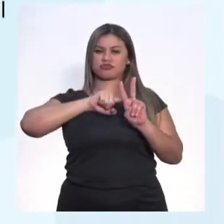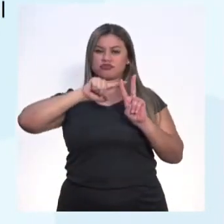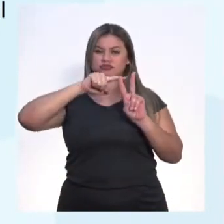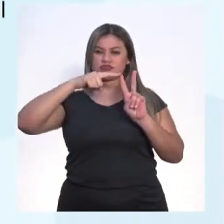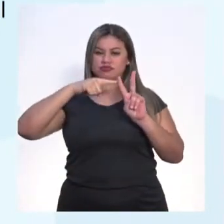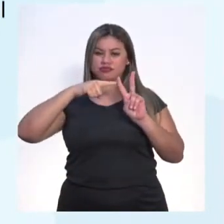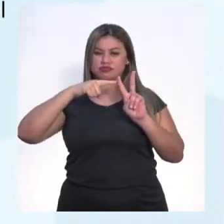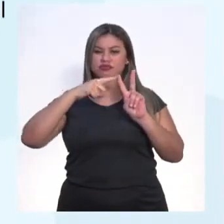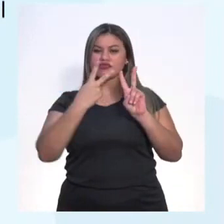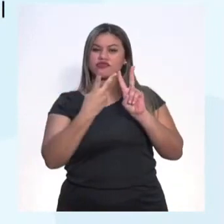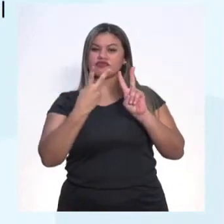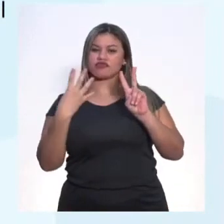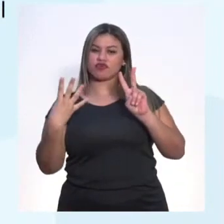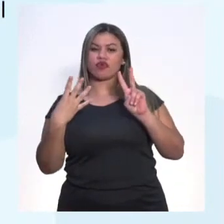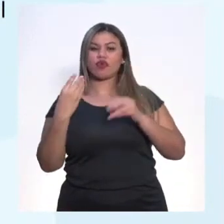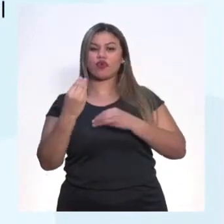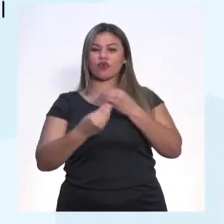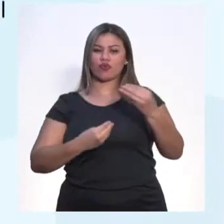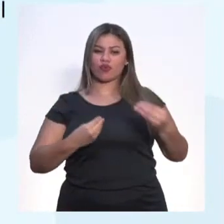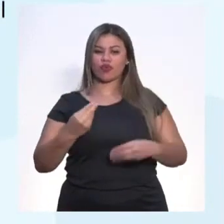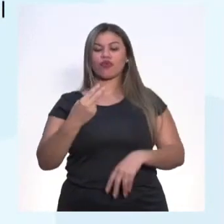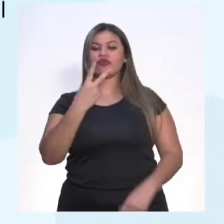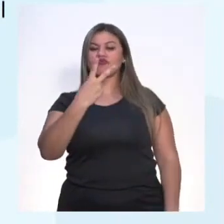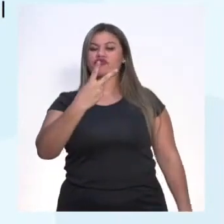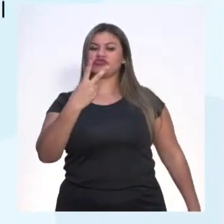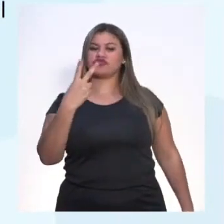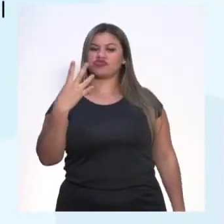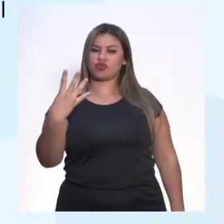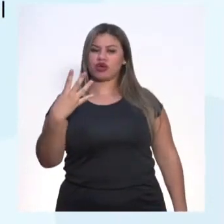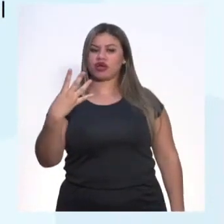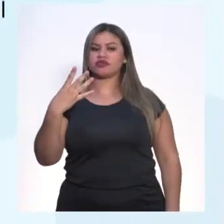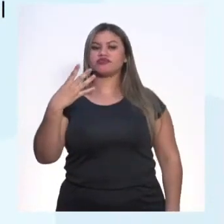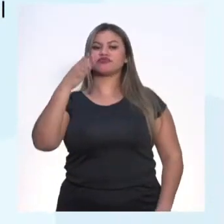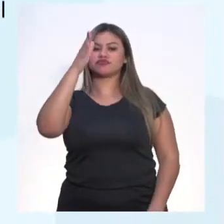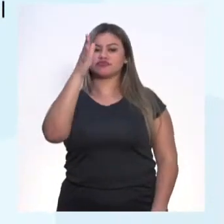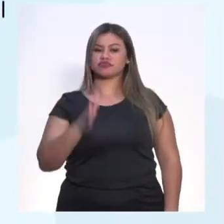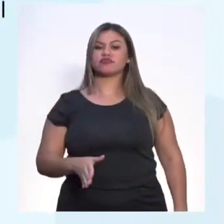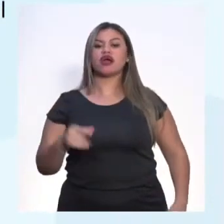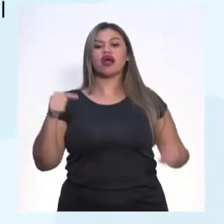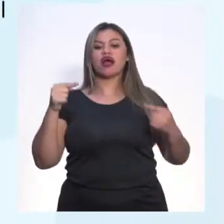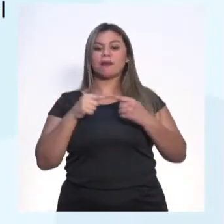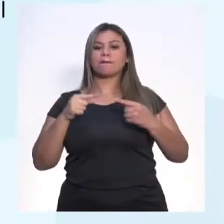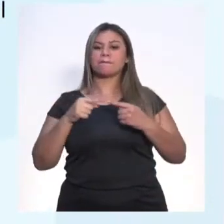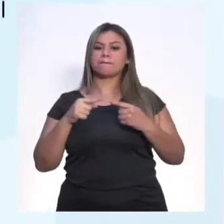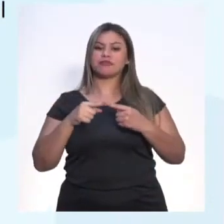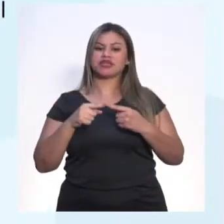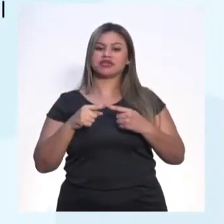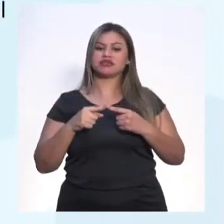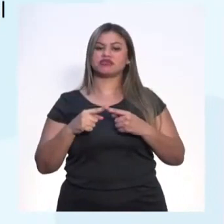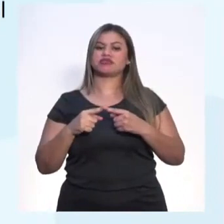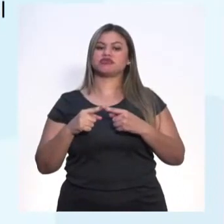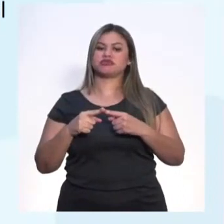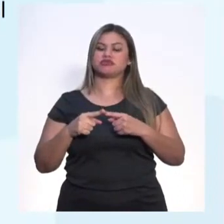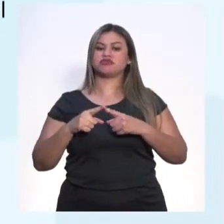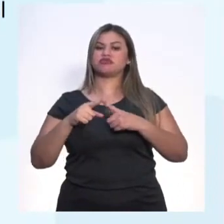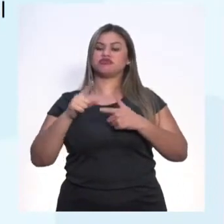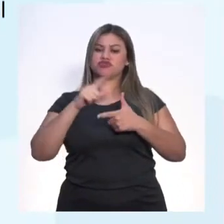Primeira coisa a fazer é pegar o número 24 e decompor em fatores